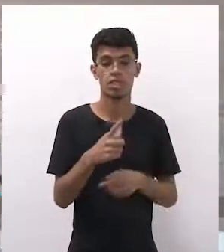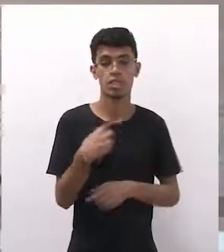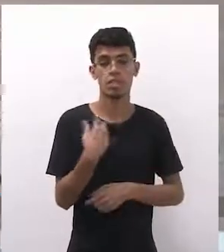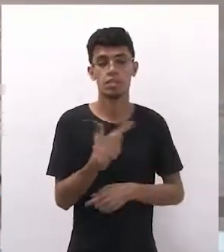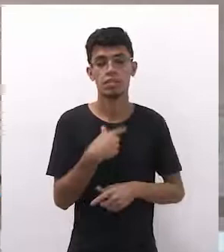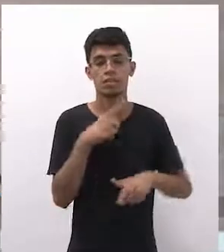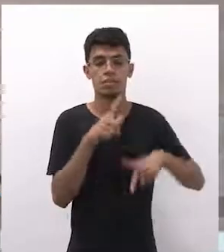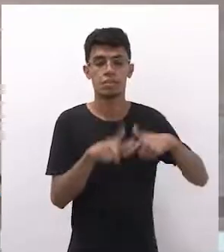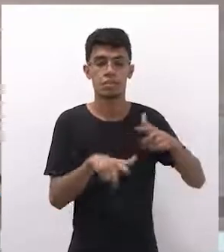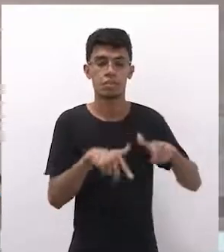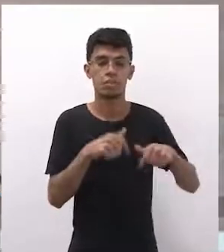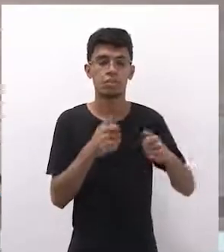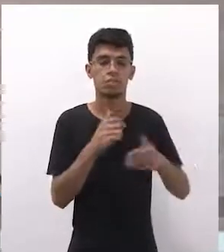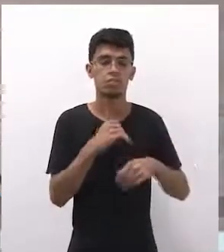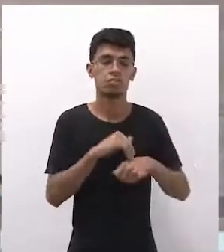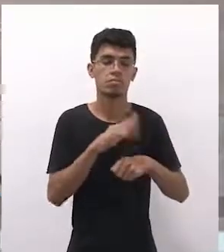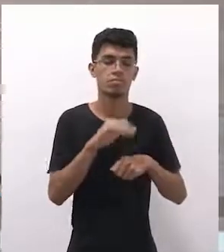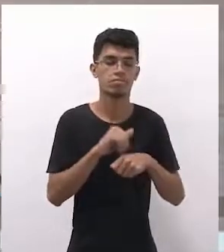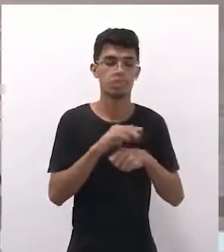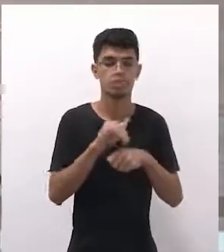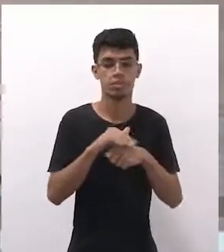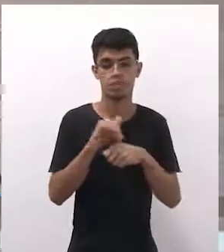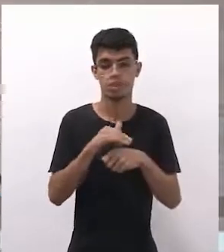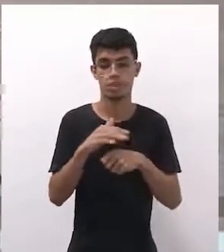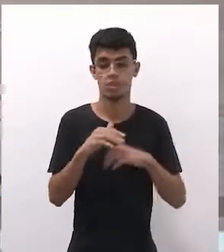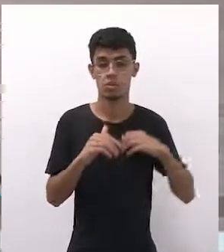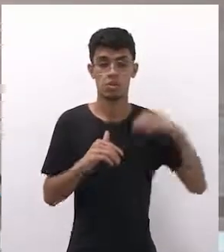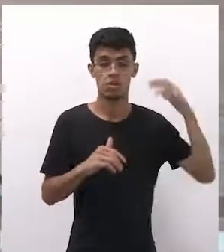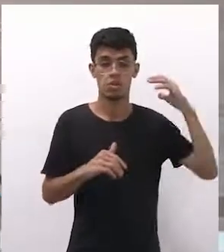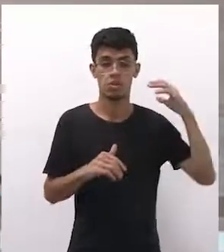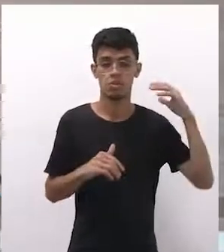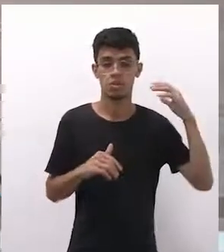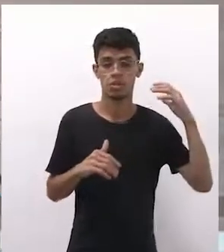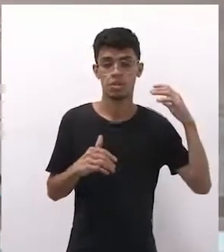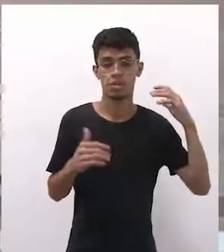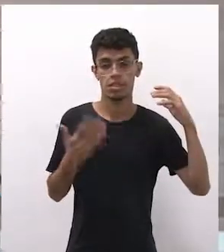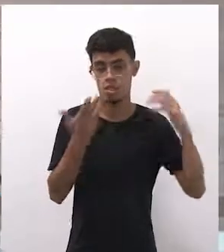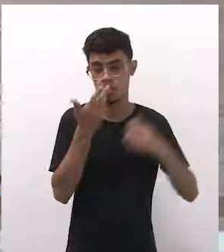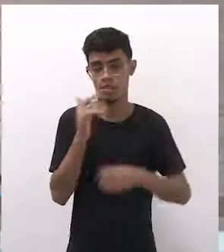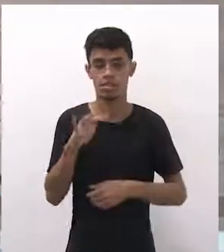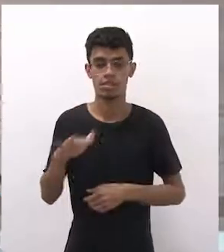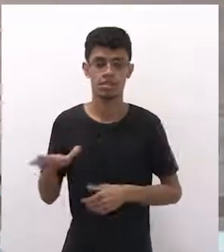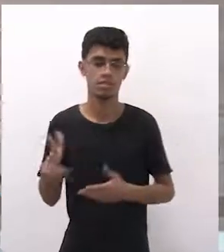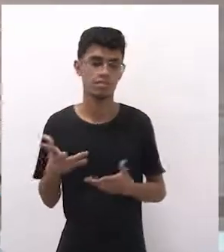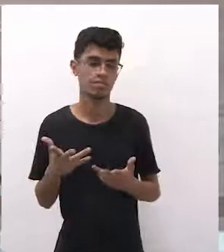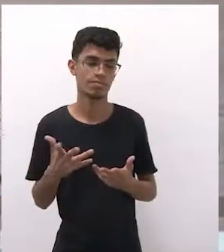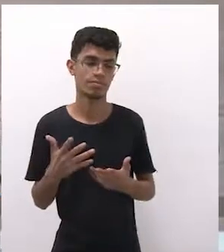cada vez mais adultos e as crianças acontece um pouco da mesma coisa.